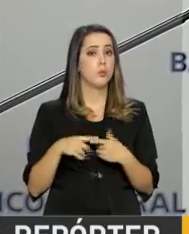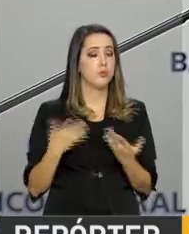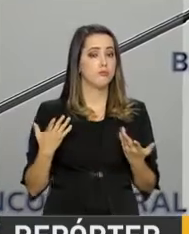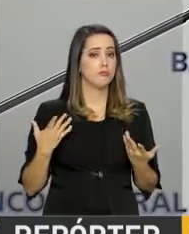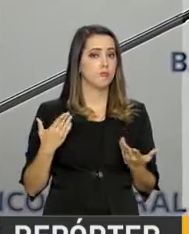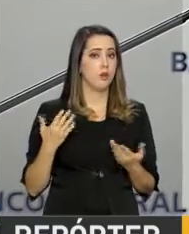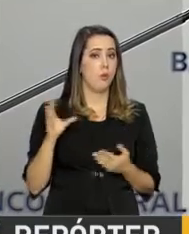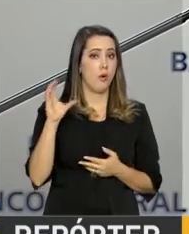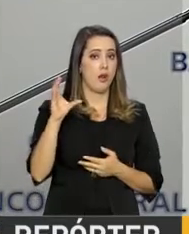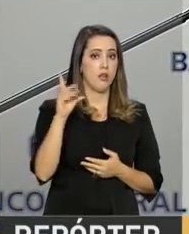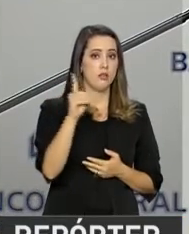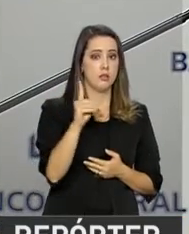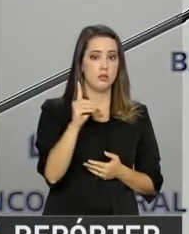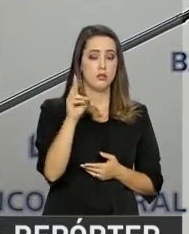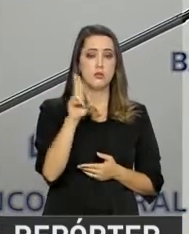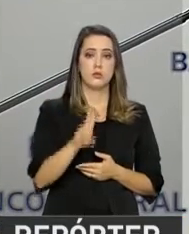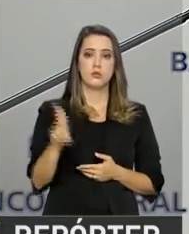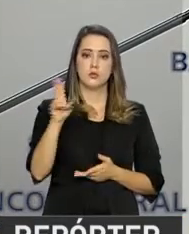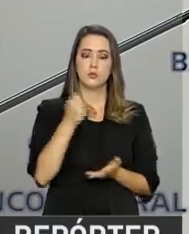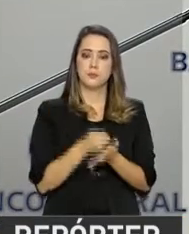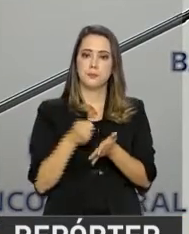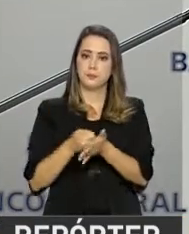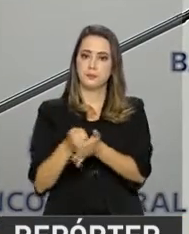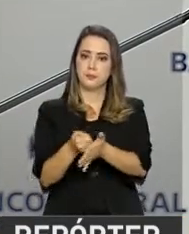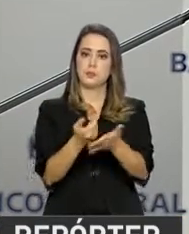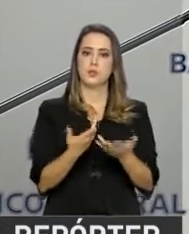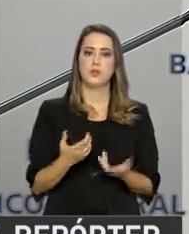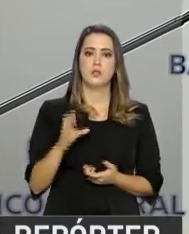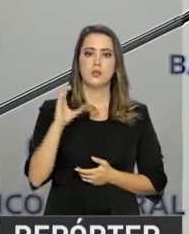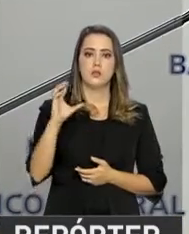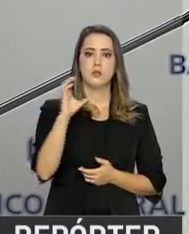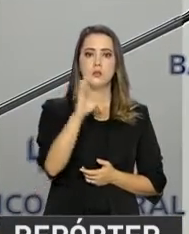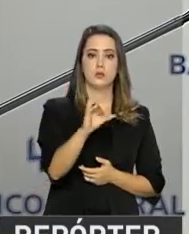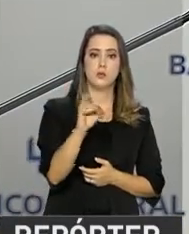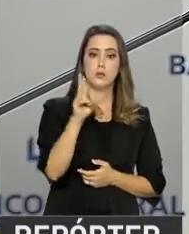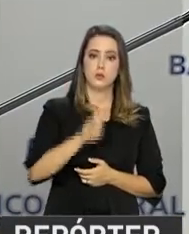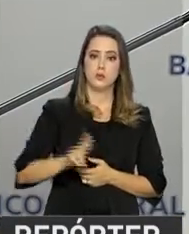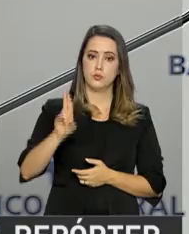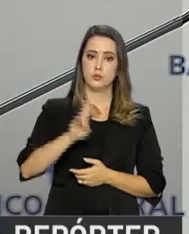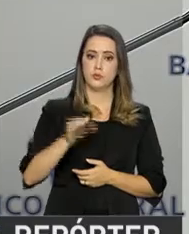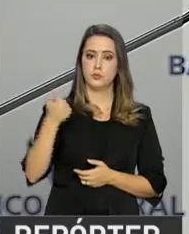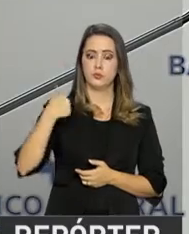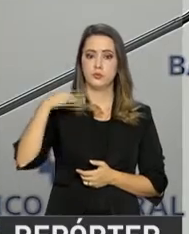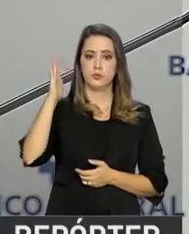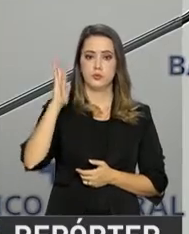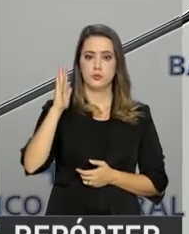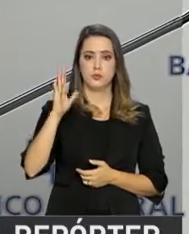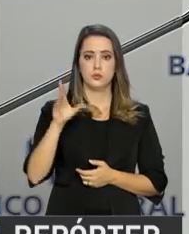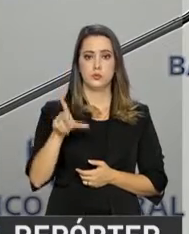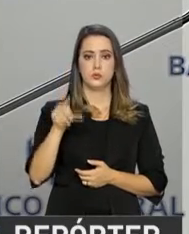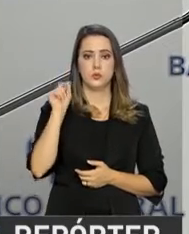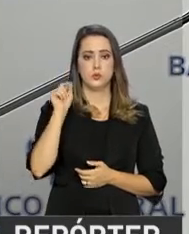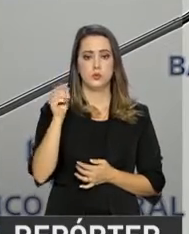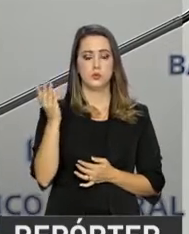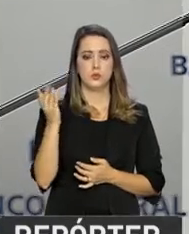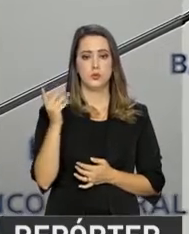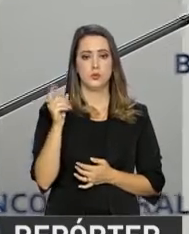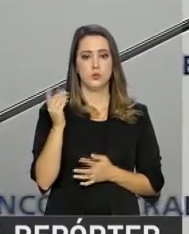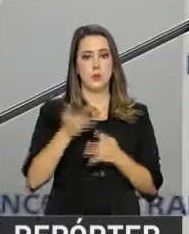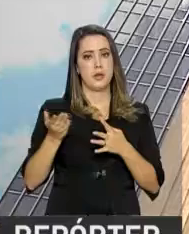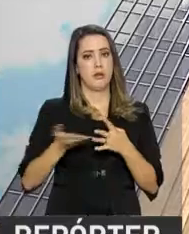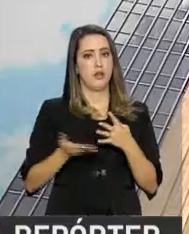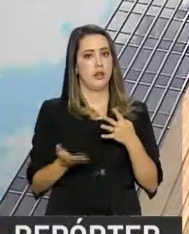para que cartão de débito seja um instrumento de pagamento e o cartão de crédito seja mais um cartaz mais uma operação para